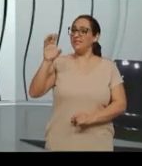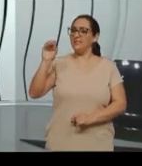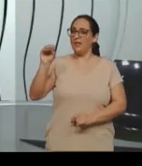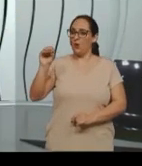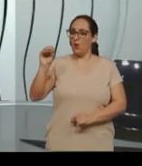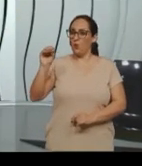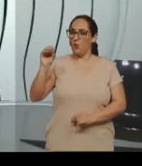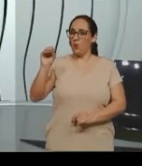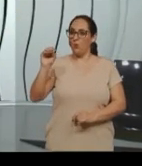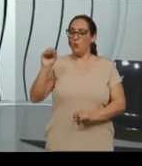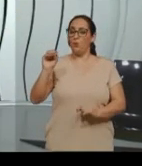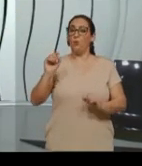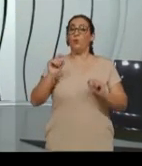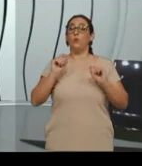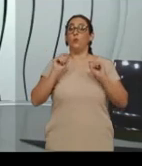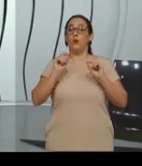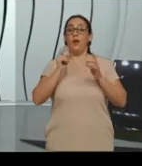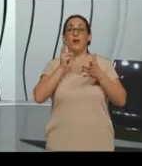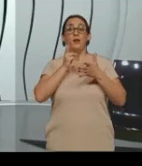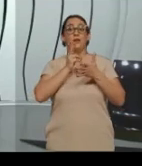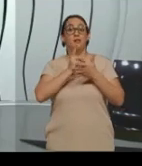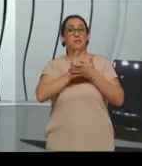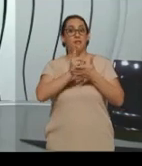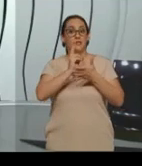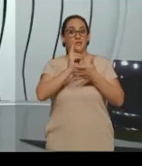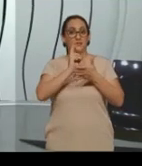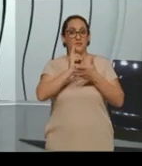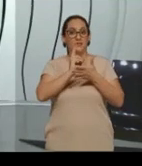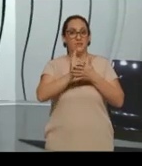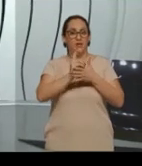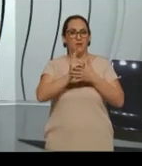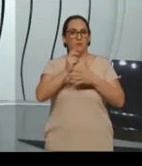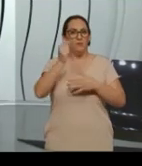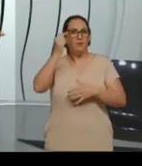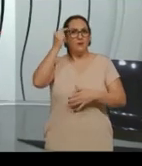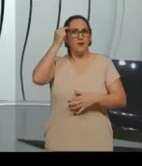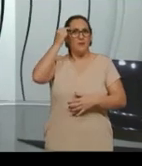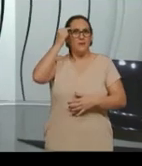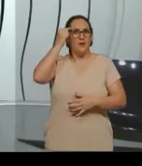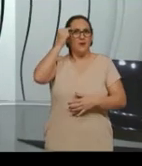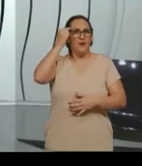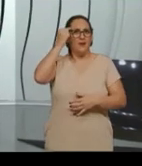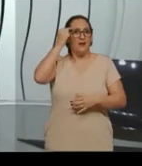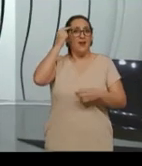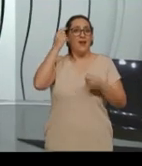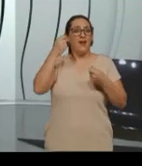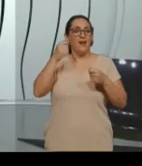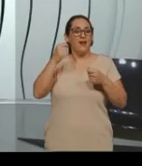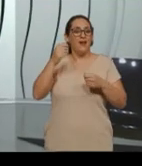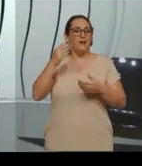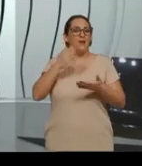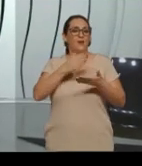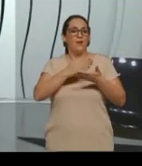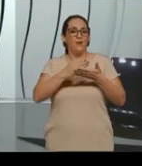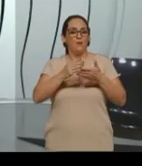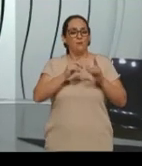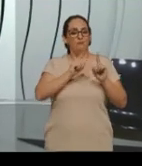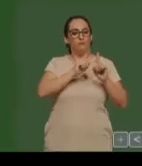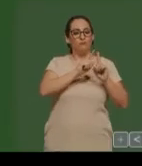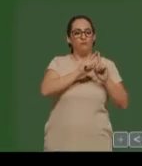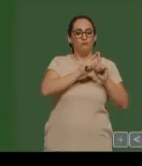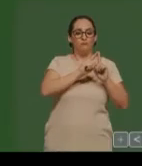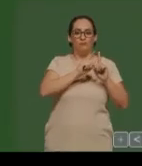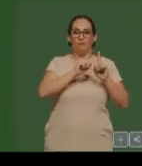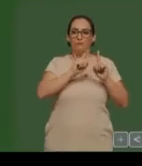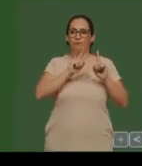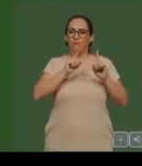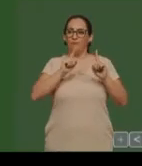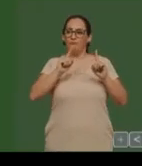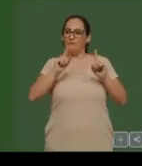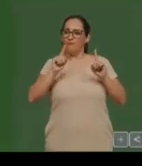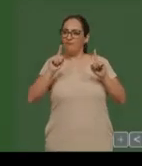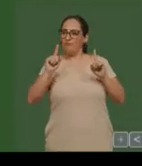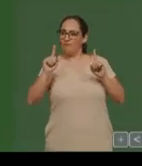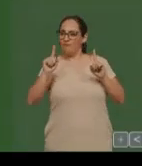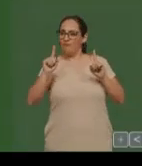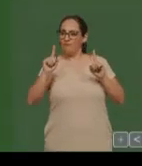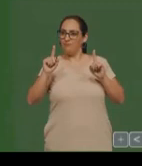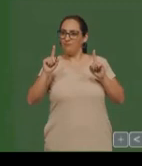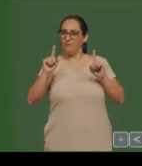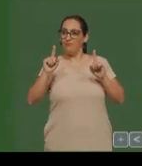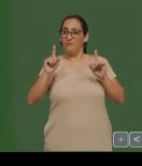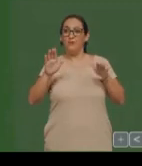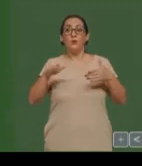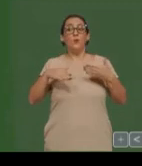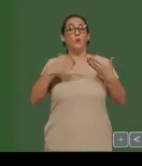você, sempre cálculo mental você vai começar da esquerda para a direita. Quando você está montando a